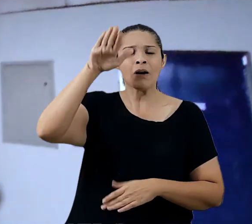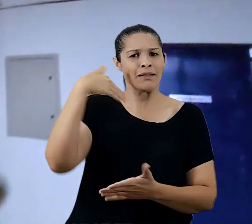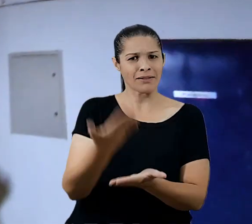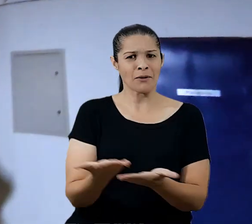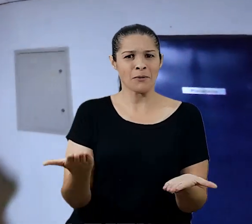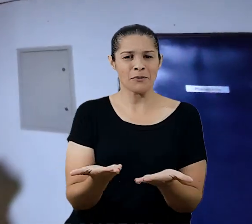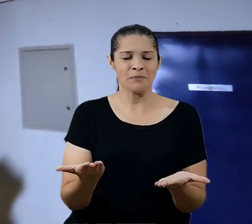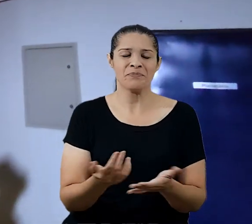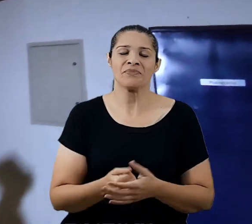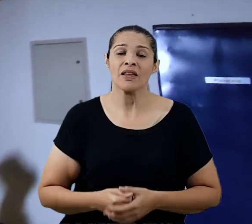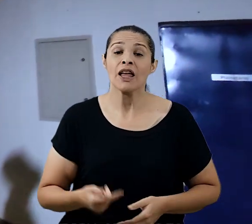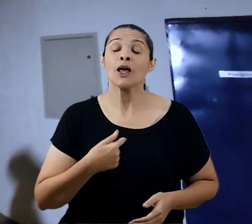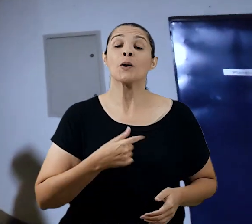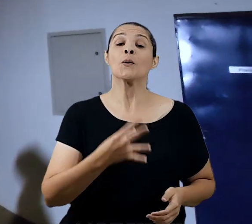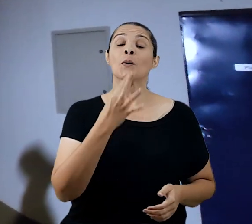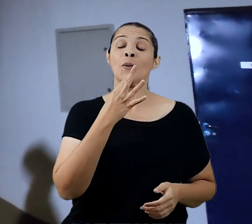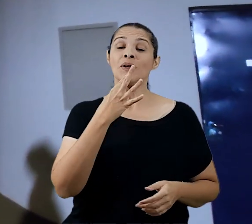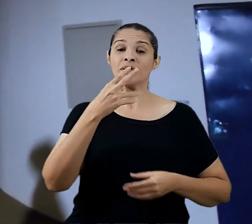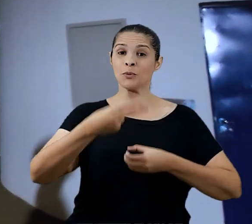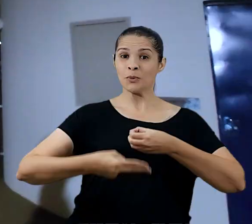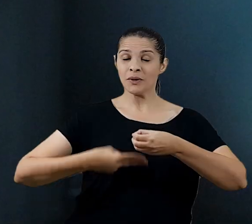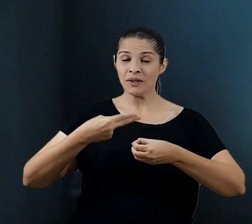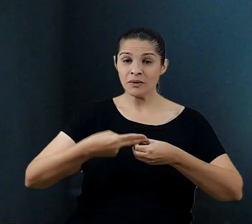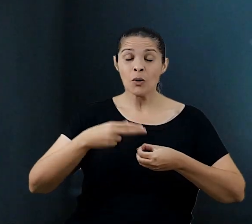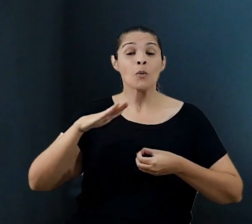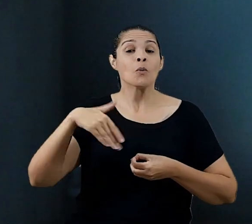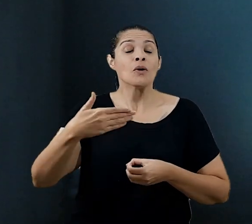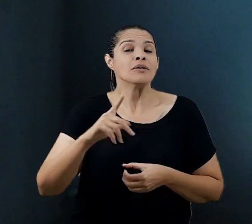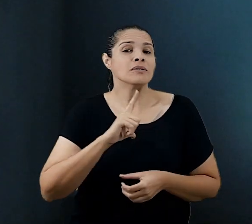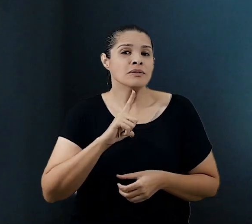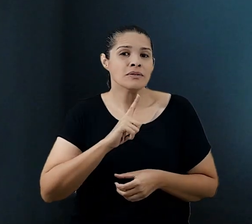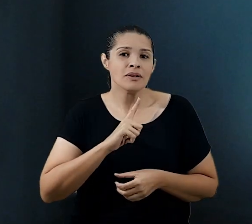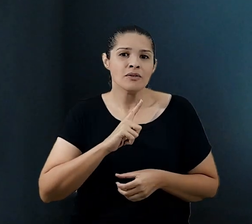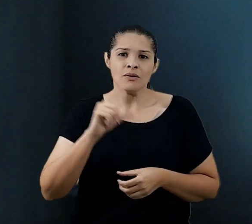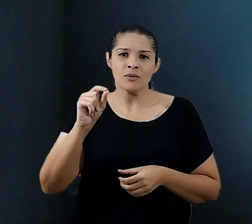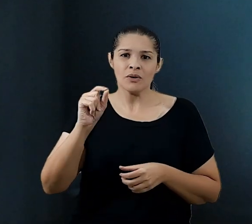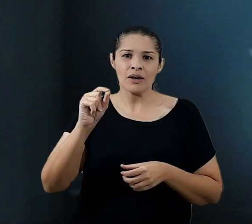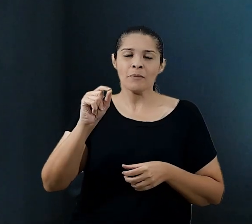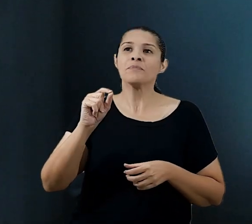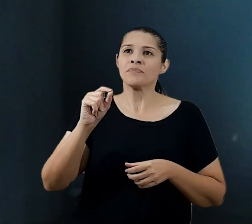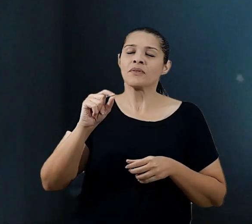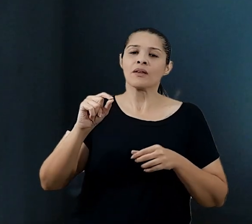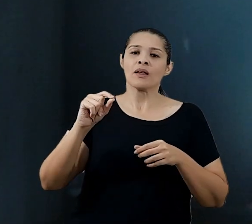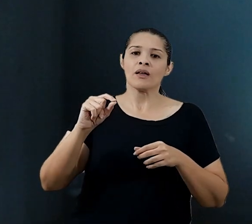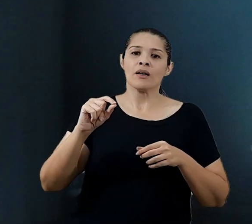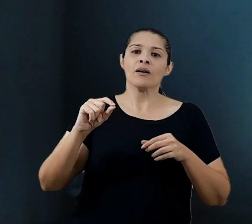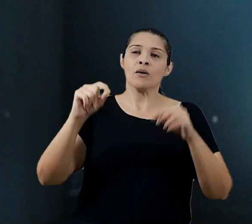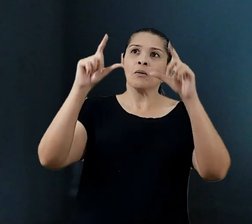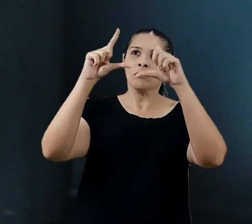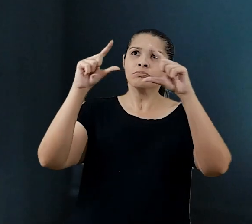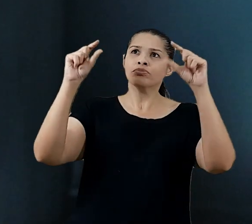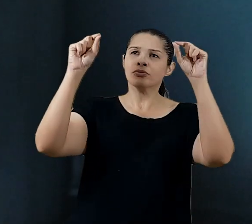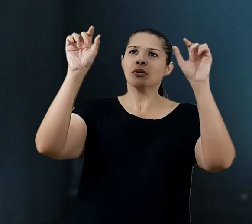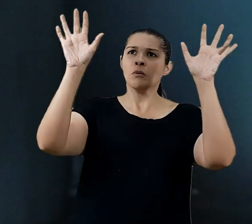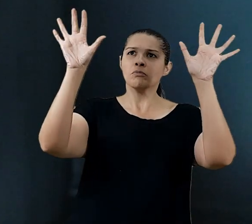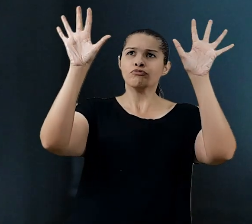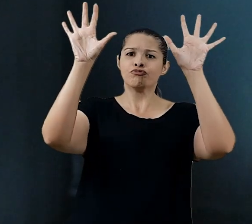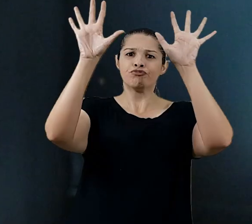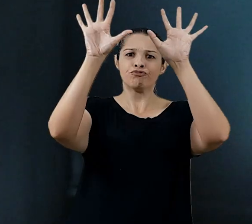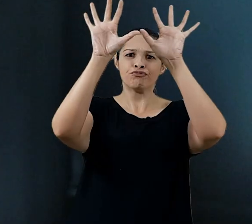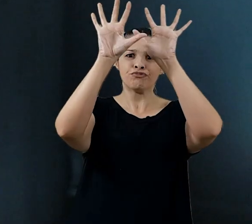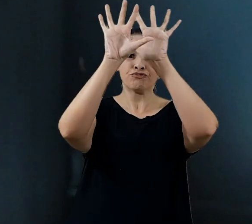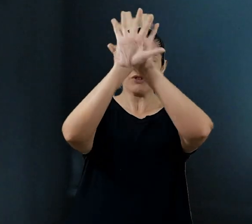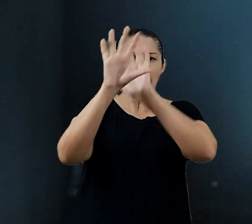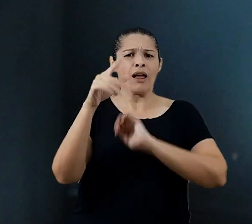Conheci a Unesp quando ocorreu um eclipse solar, um eclipse lunar aqui total. E aí